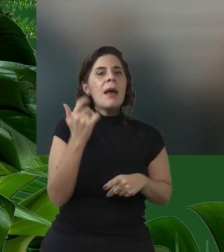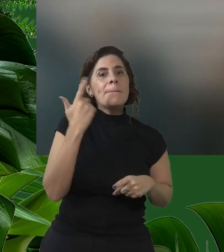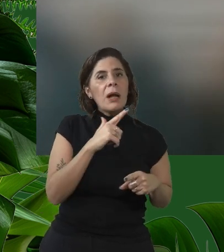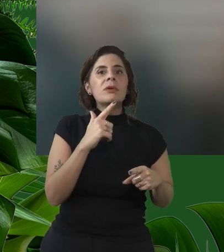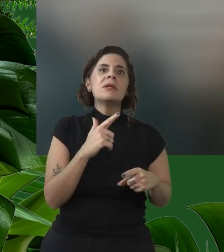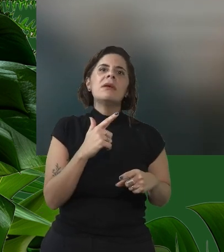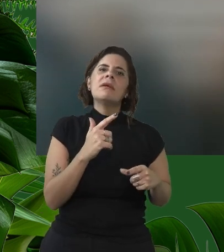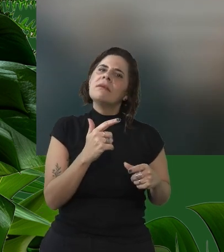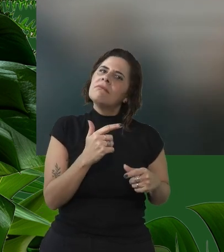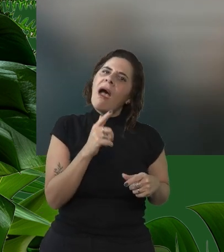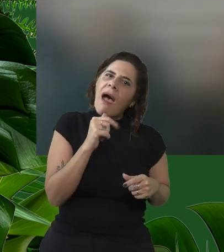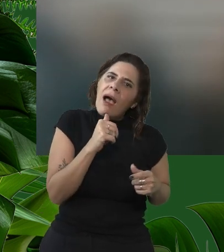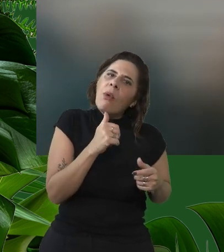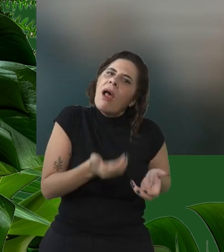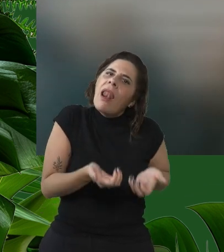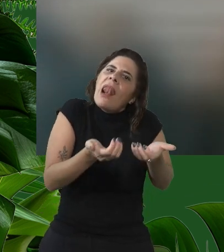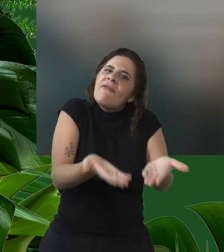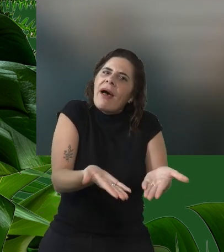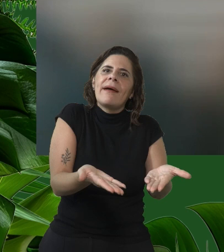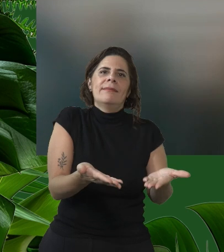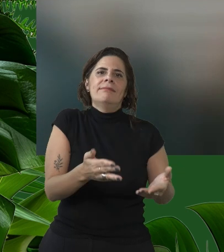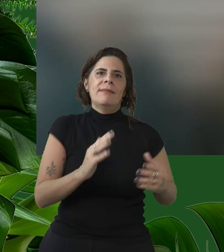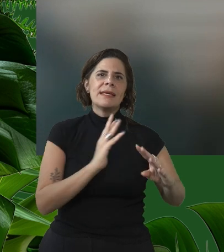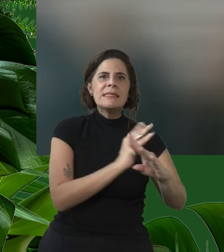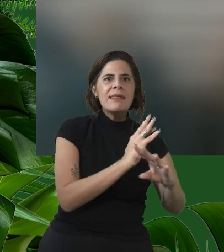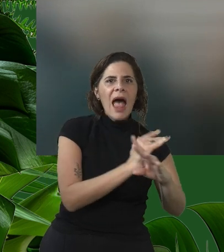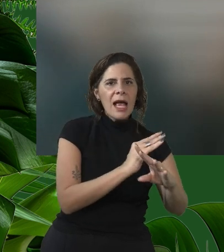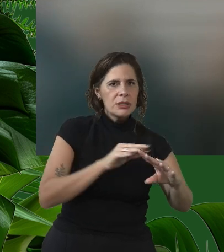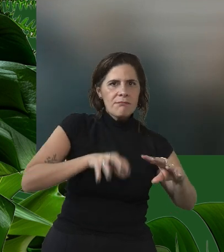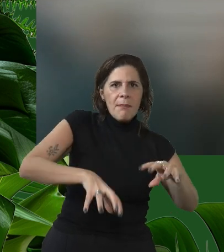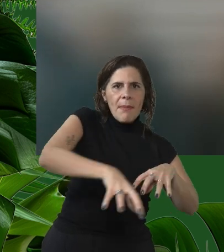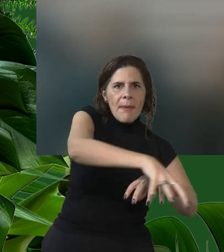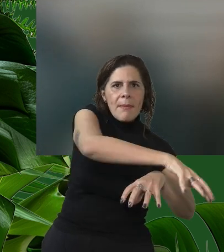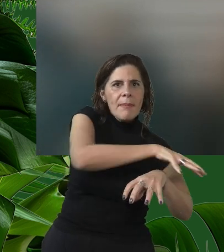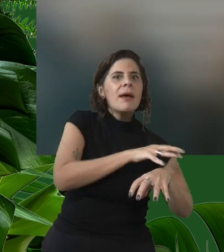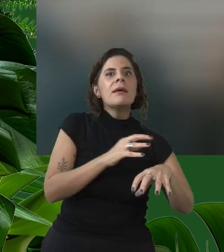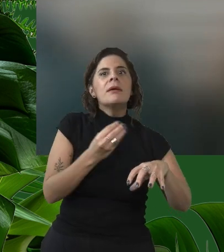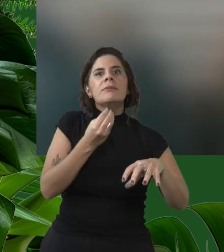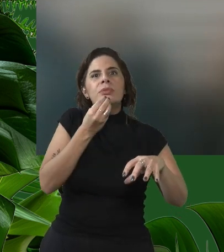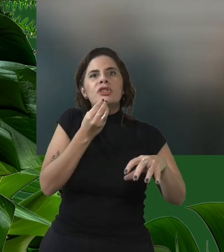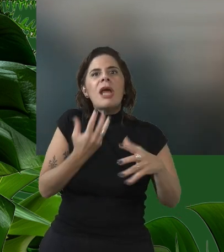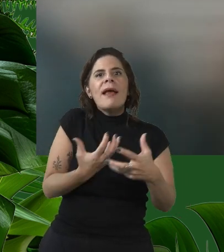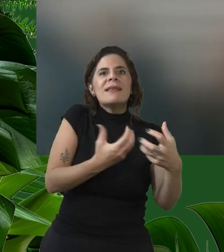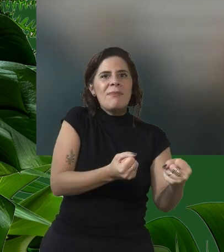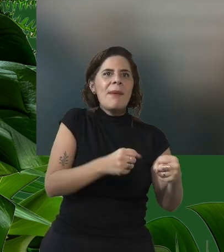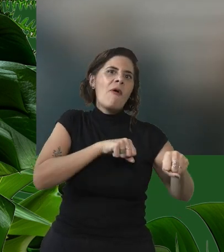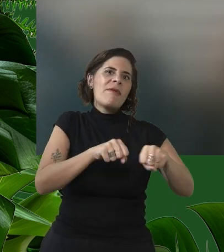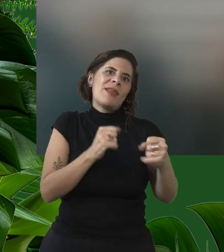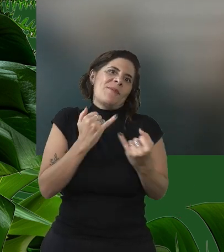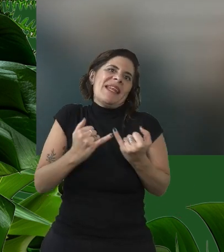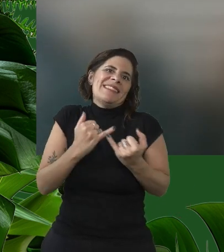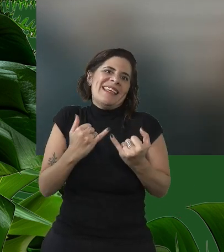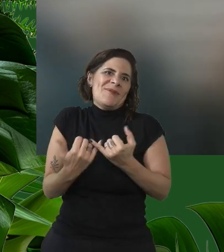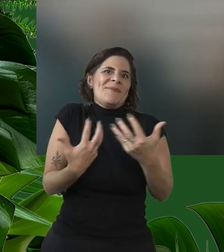água de regiões metropolitanas que deveriam receber movimentos Viva Água, né, como esses já existentes no Paraná